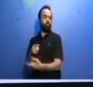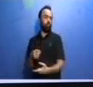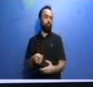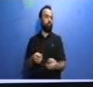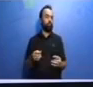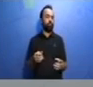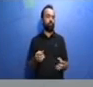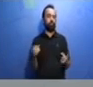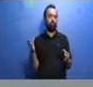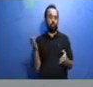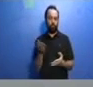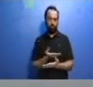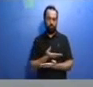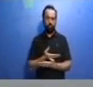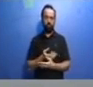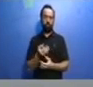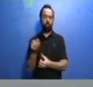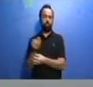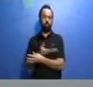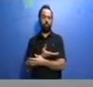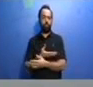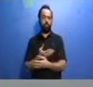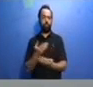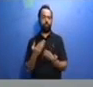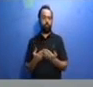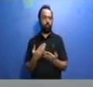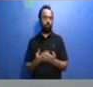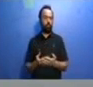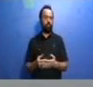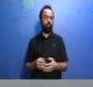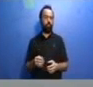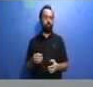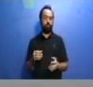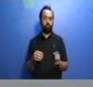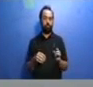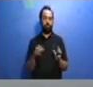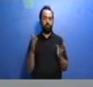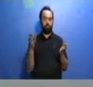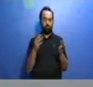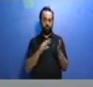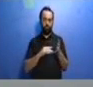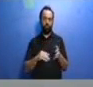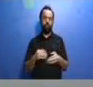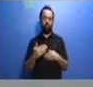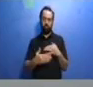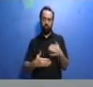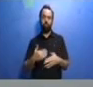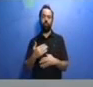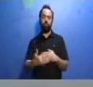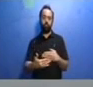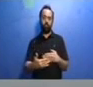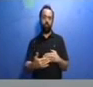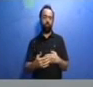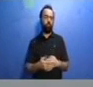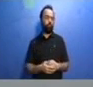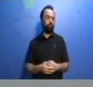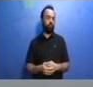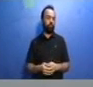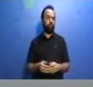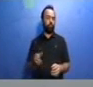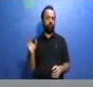Pessoal, nossa aula de hoje ela vai ficando por aqui. Esse conteúdo nós vamos dar sequência na nossa próxima aula.